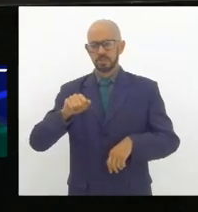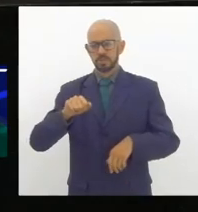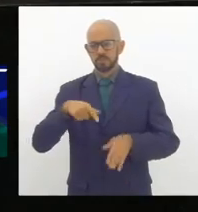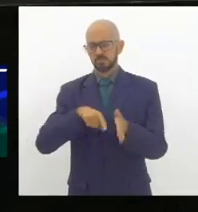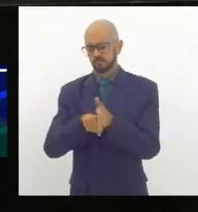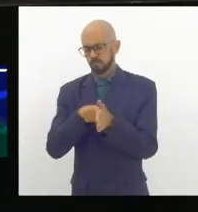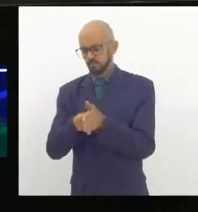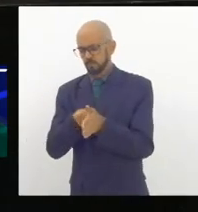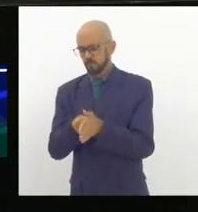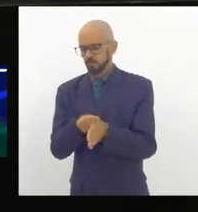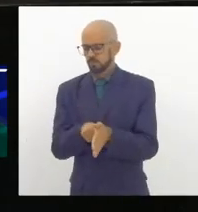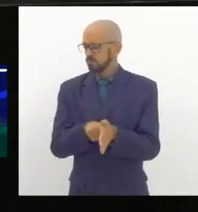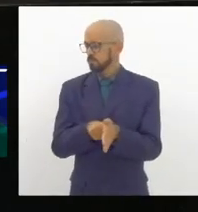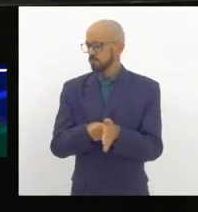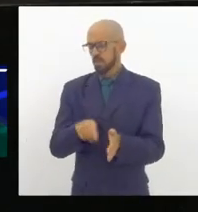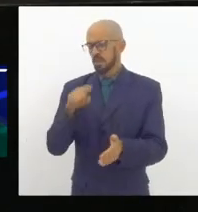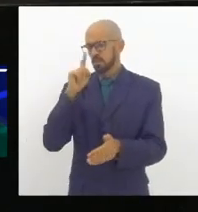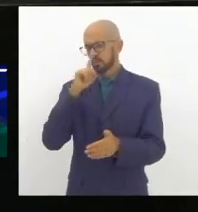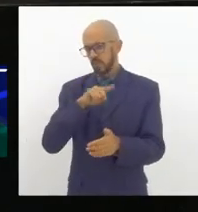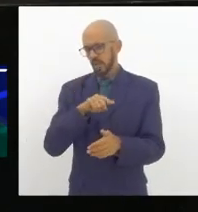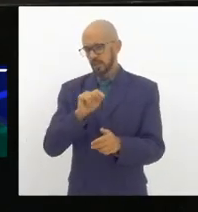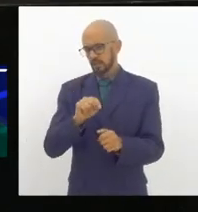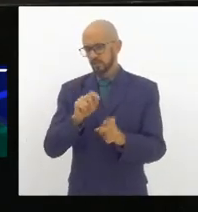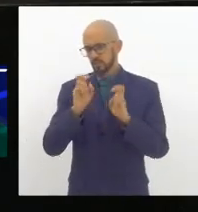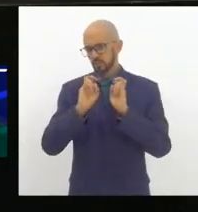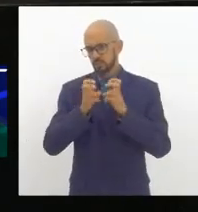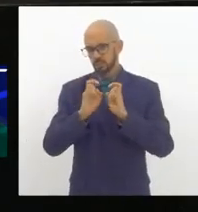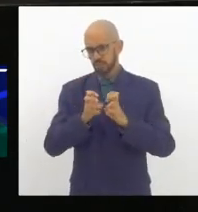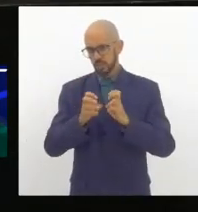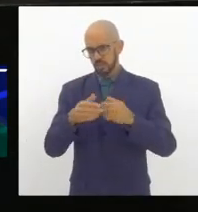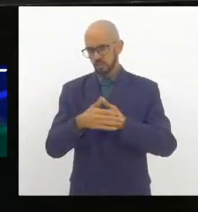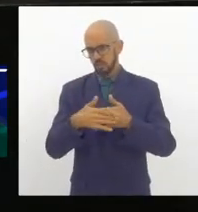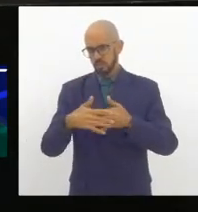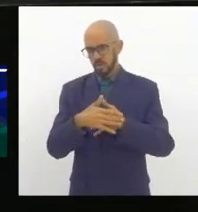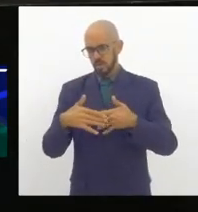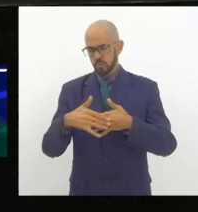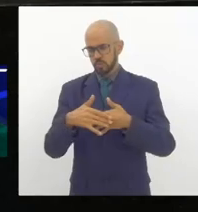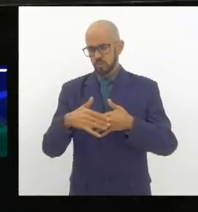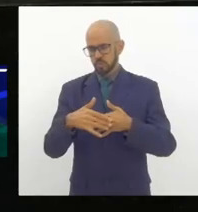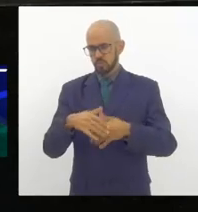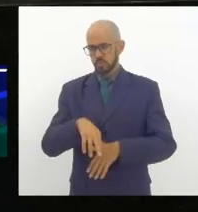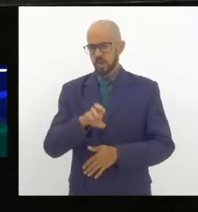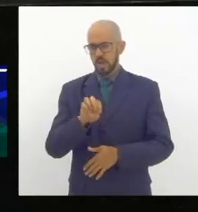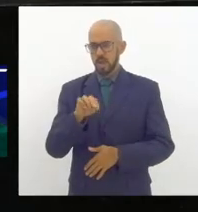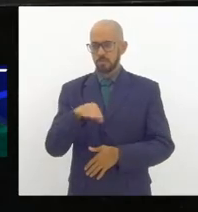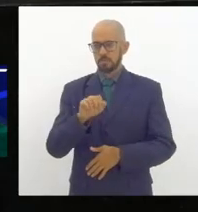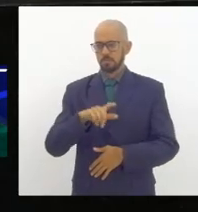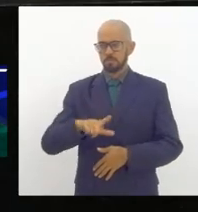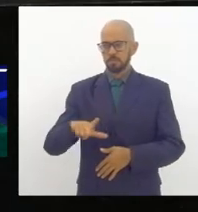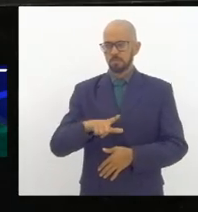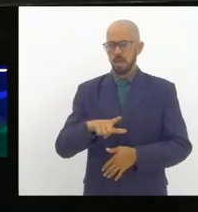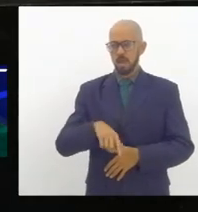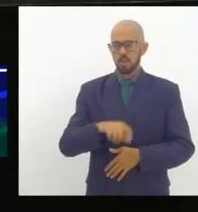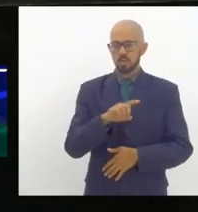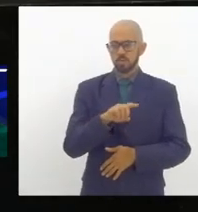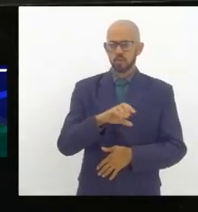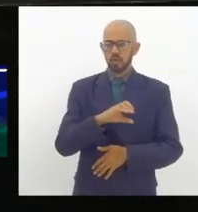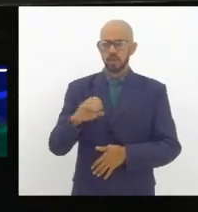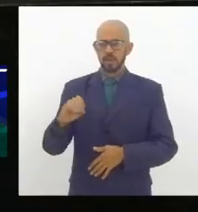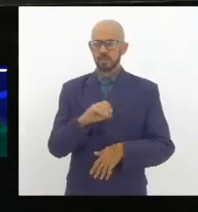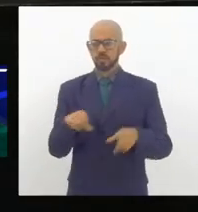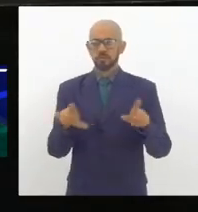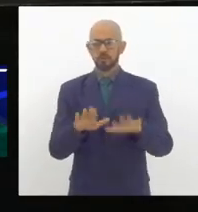as irregularidades dos trens urbanos não só do ramal que pega a minha região da zona oeste